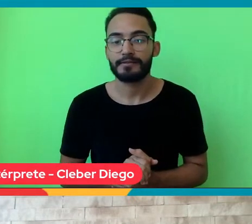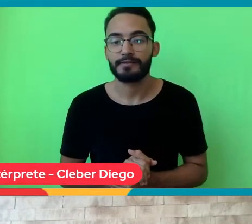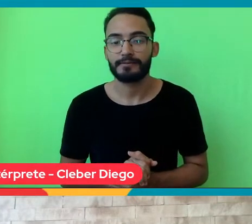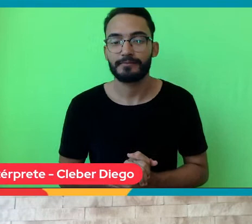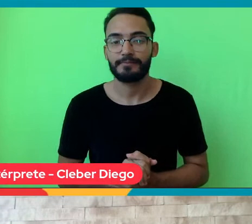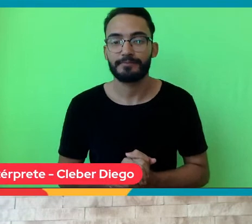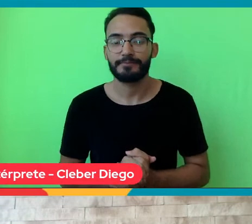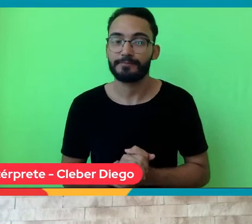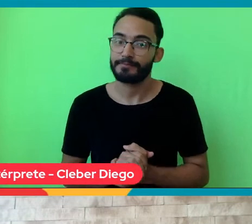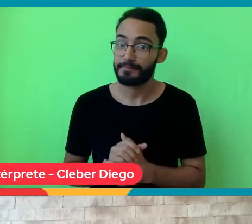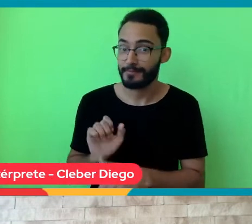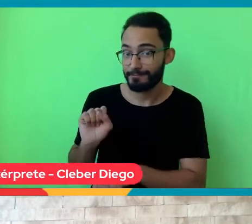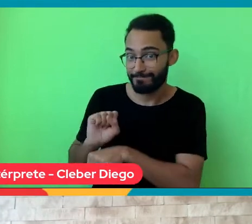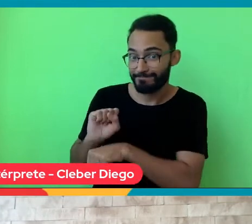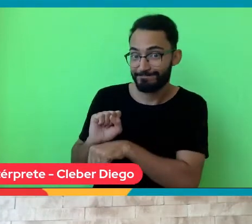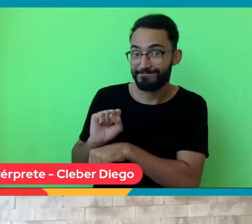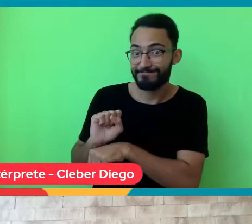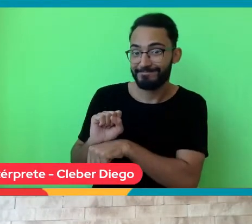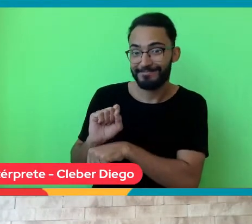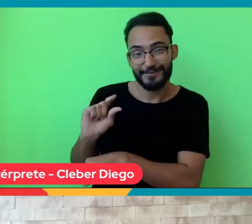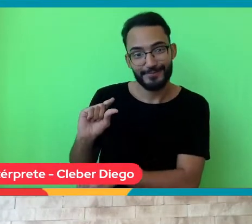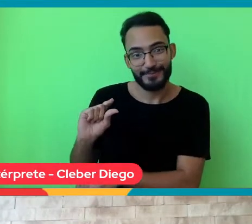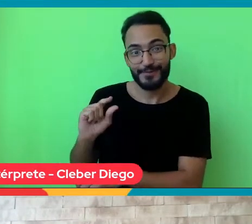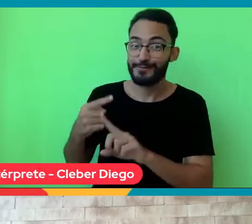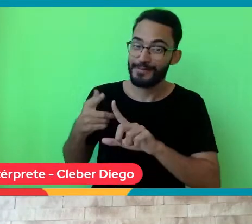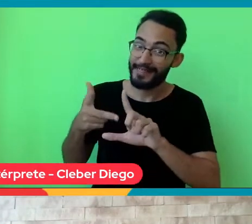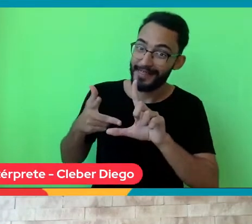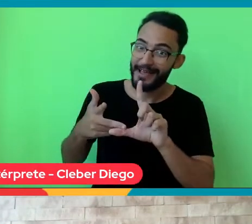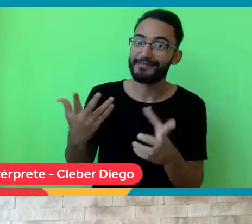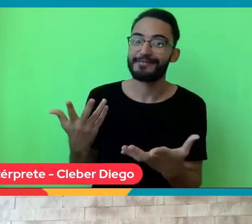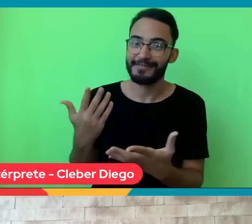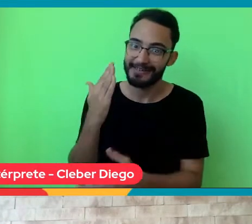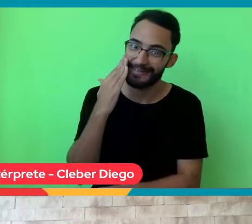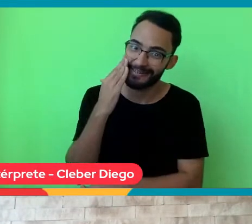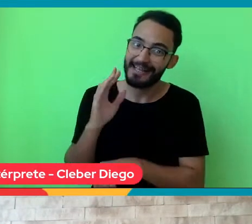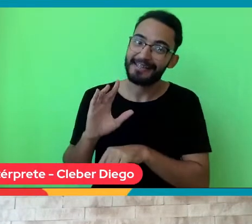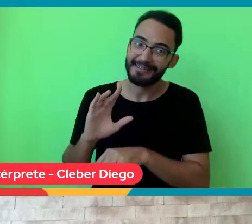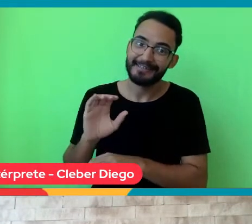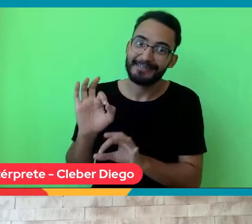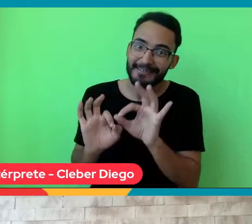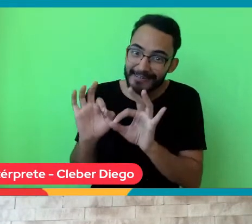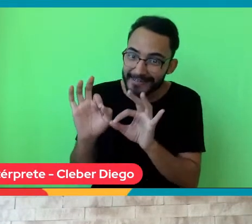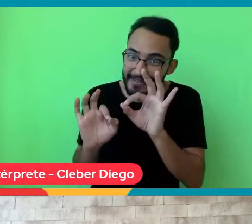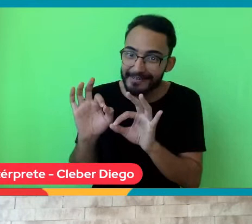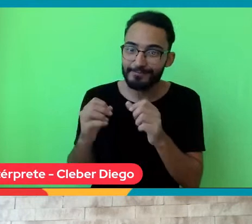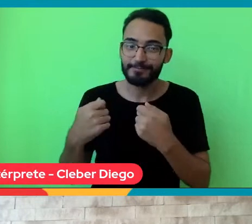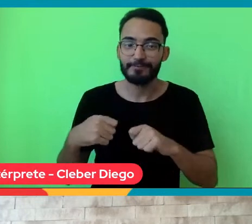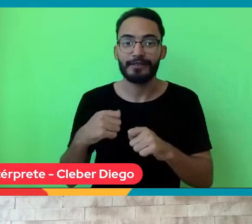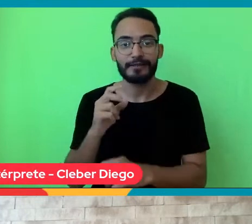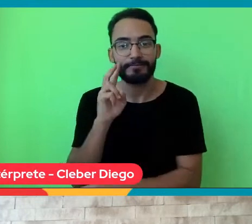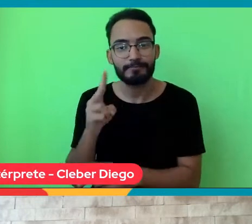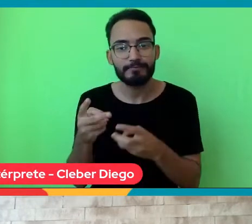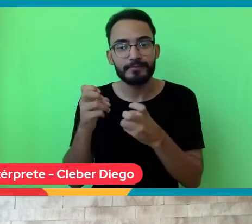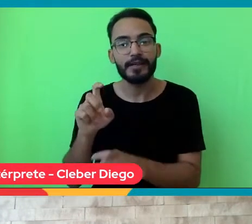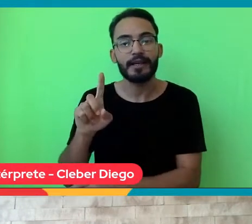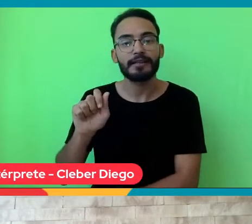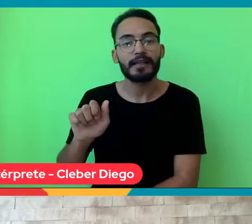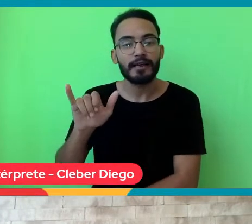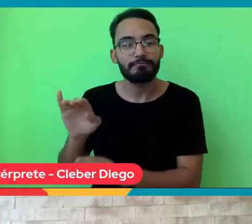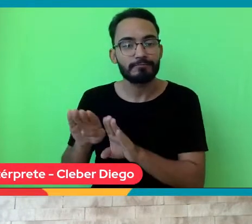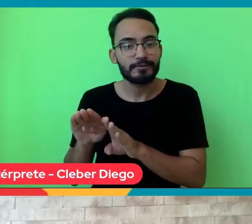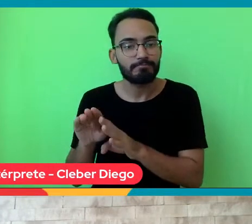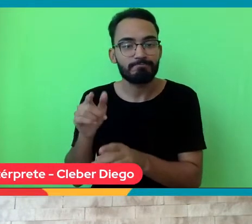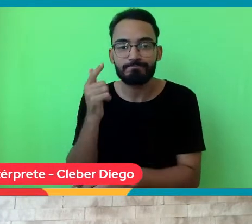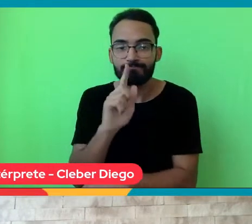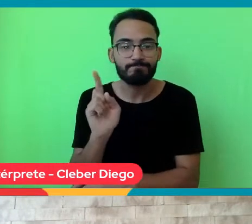Só um minutinho, pessoal, ao vivo. Questões técnicas. Eu vi que a Dai também teve dificuldade de se